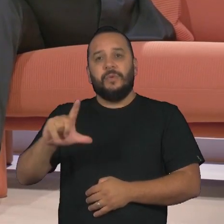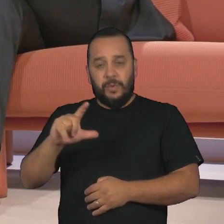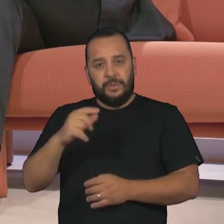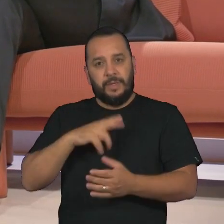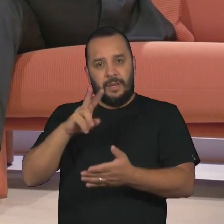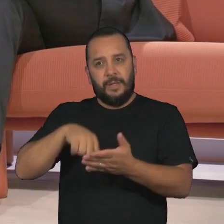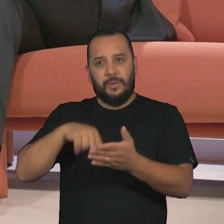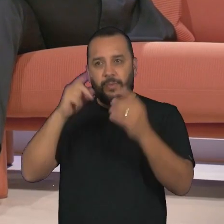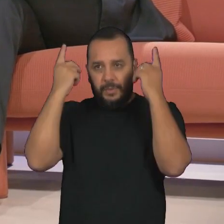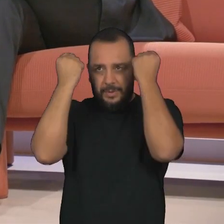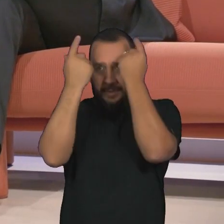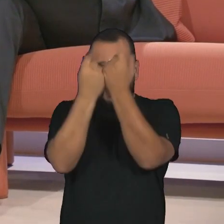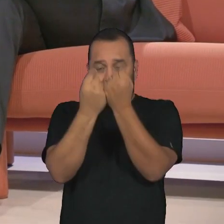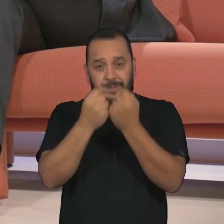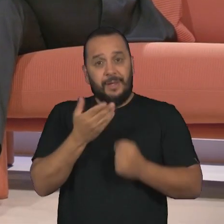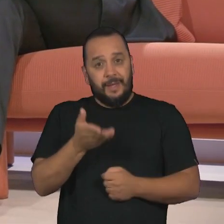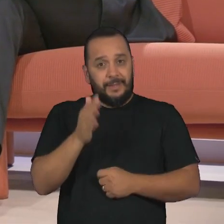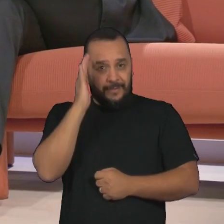Essa filósofa